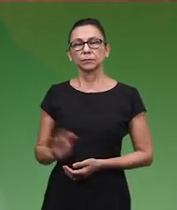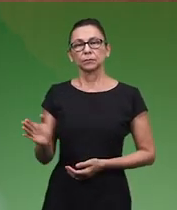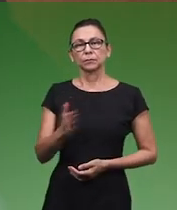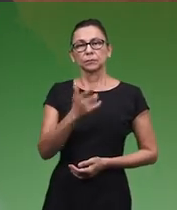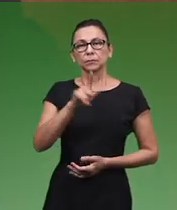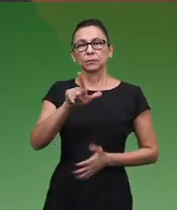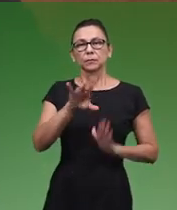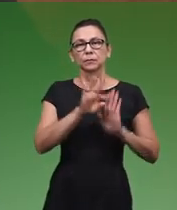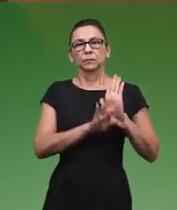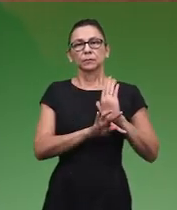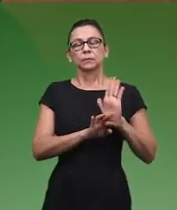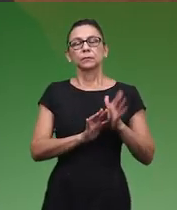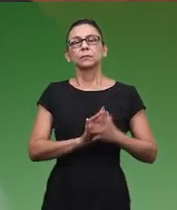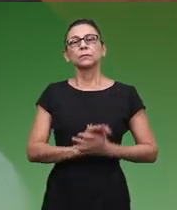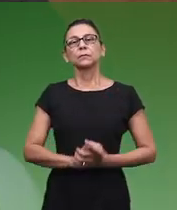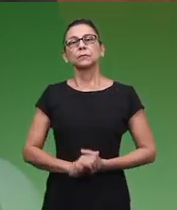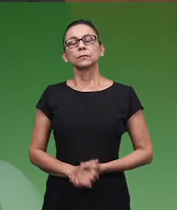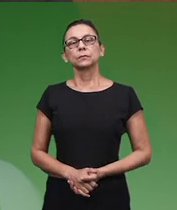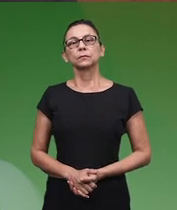Outro texto.